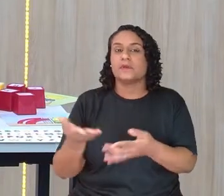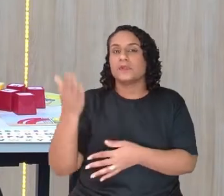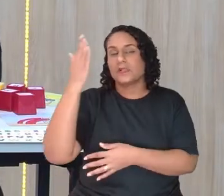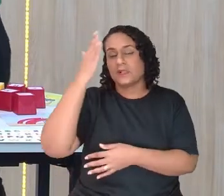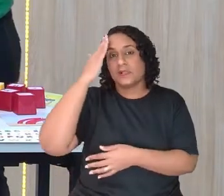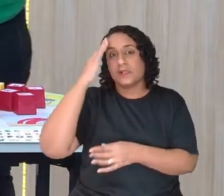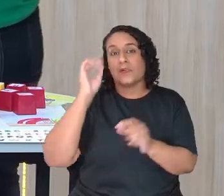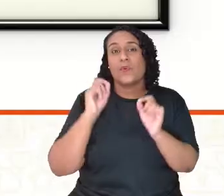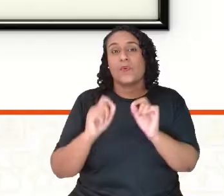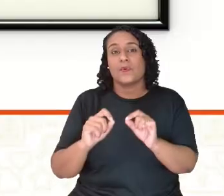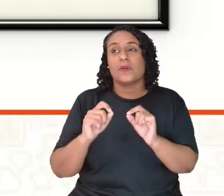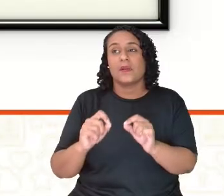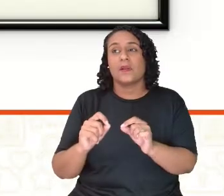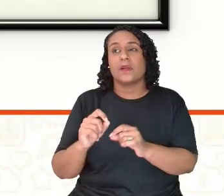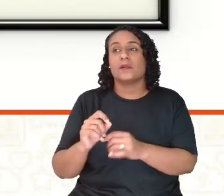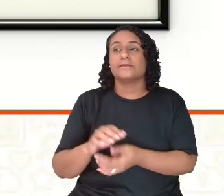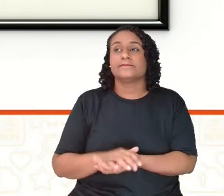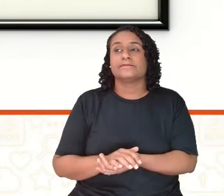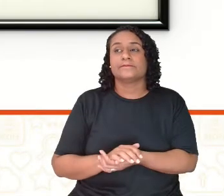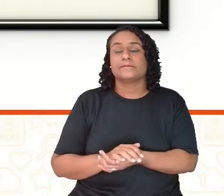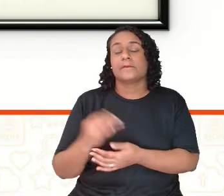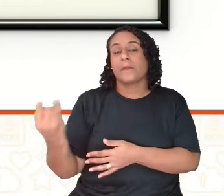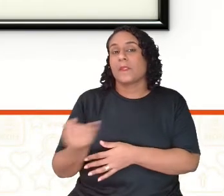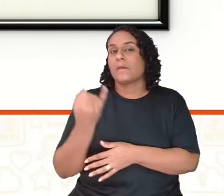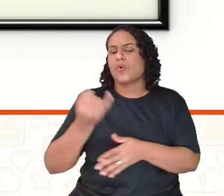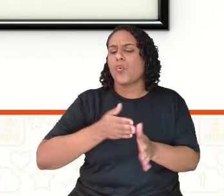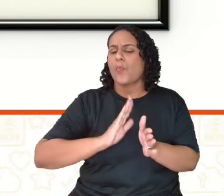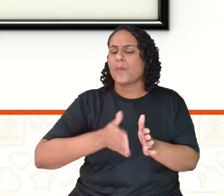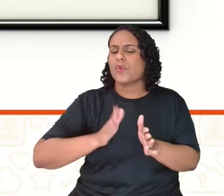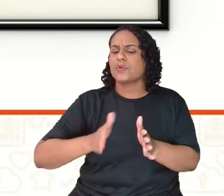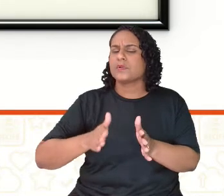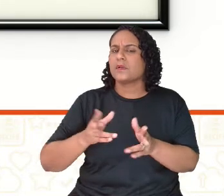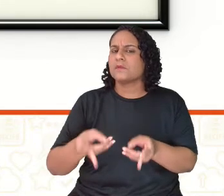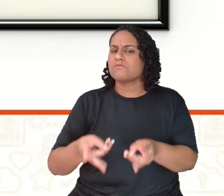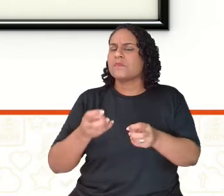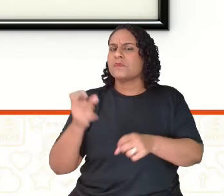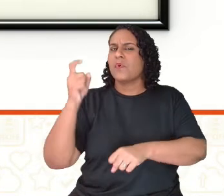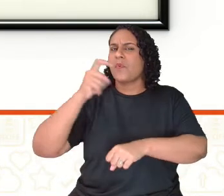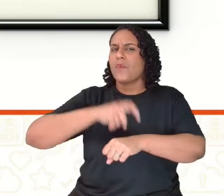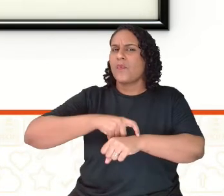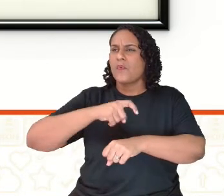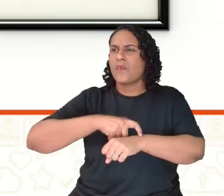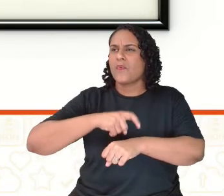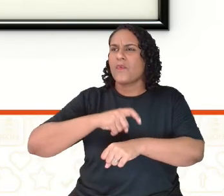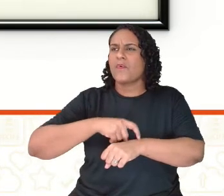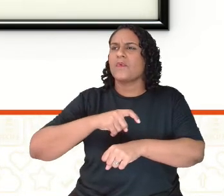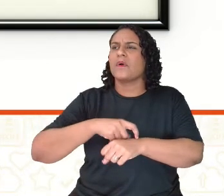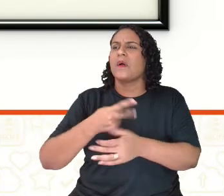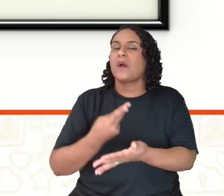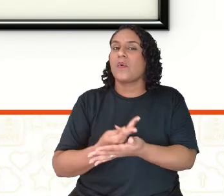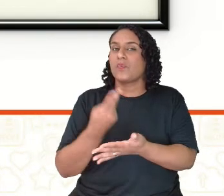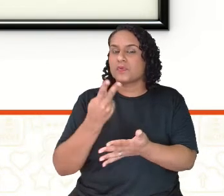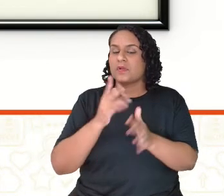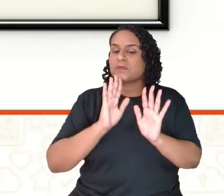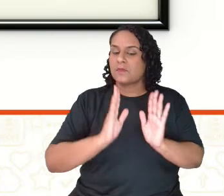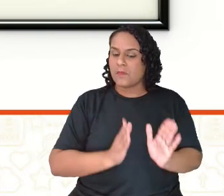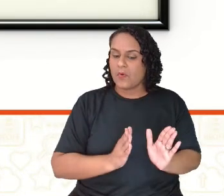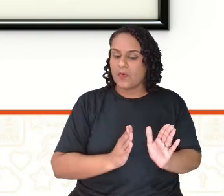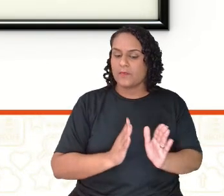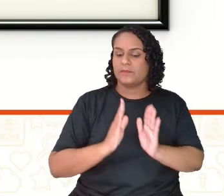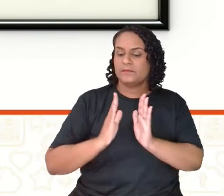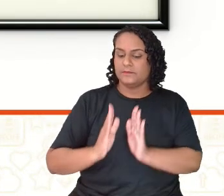entender que é importante que o processo de orientação temporal acontece por